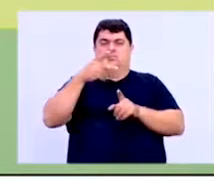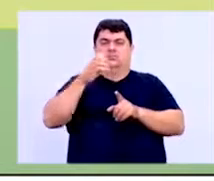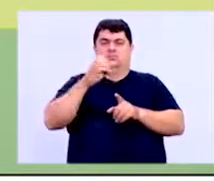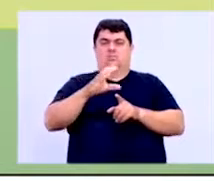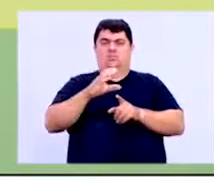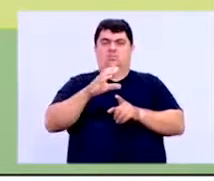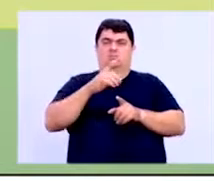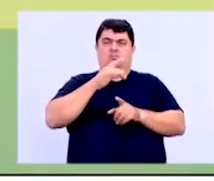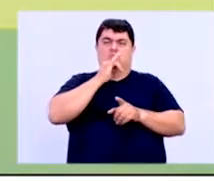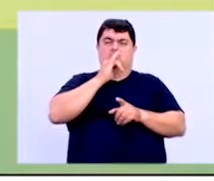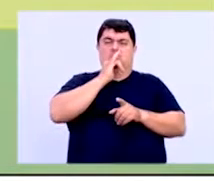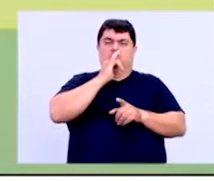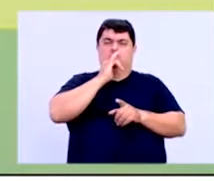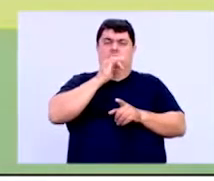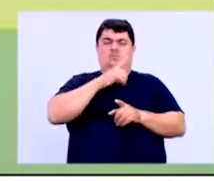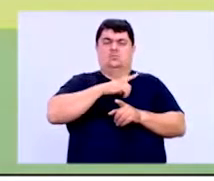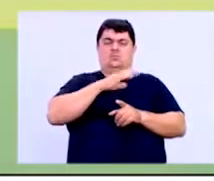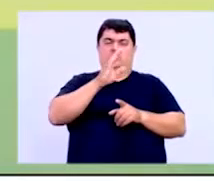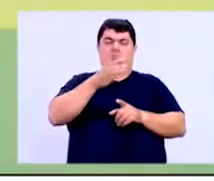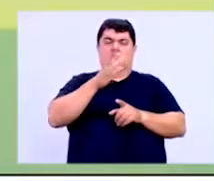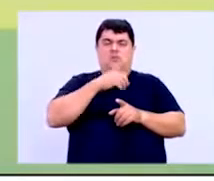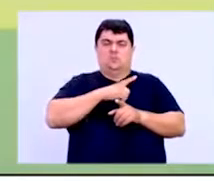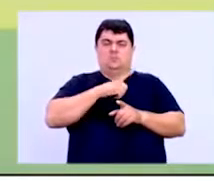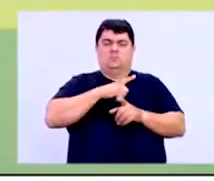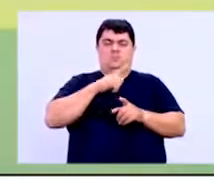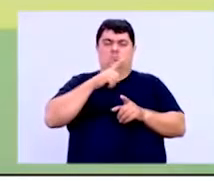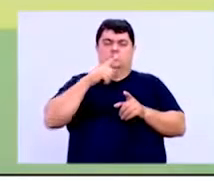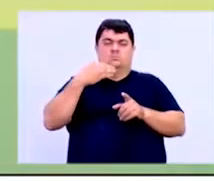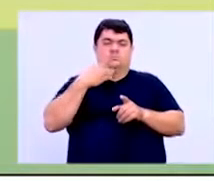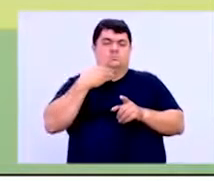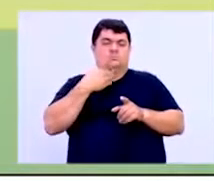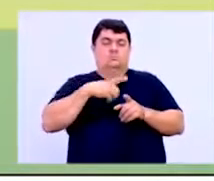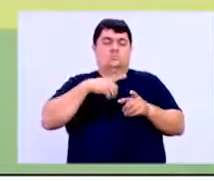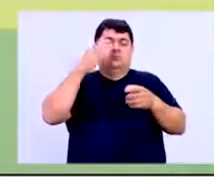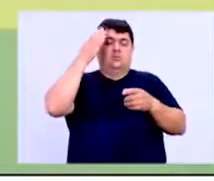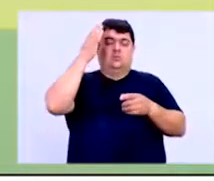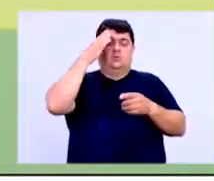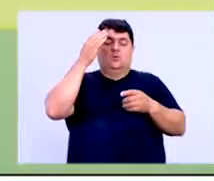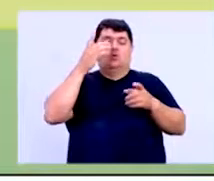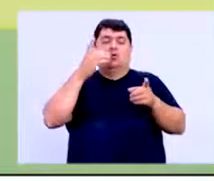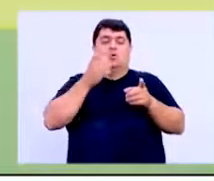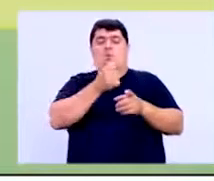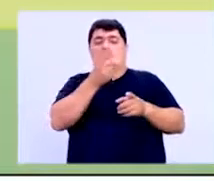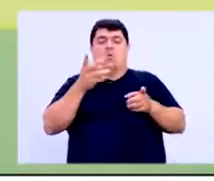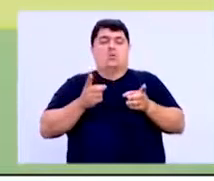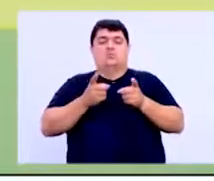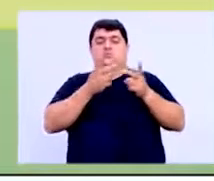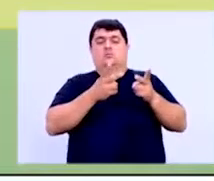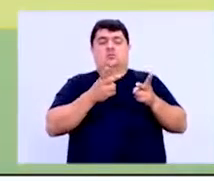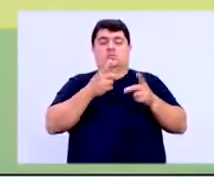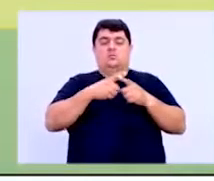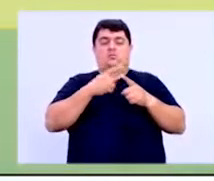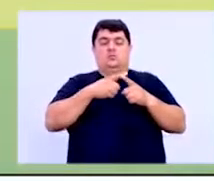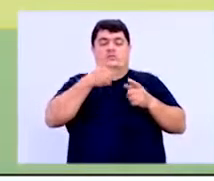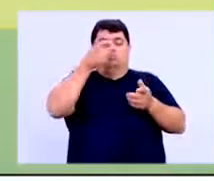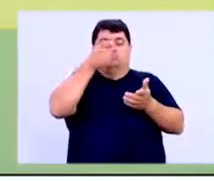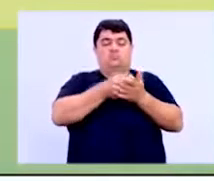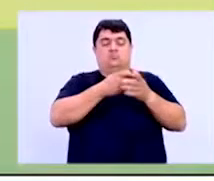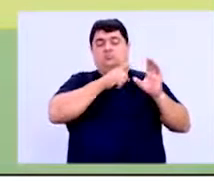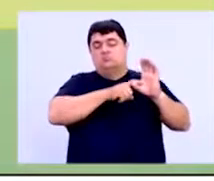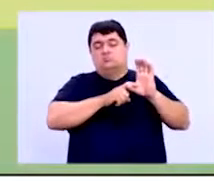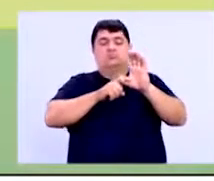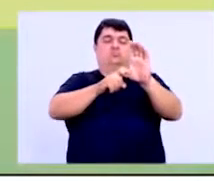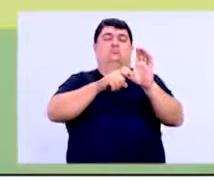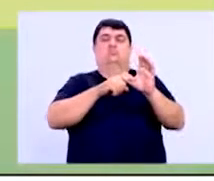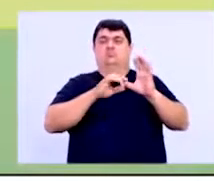valor? Eu quero saber, aqui eu já tenho unidade, eu quero saber qual valor eu preciso alcançar para cobrir todos o restante